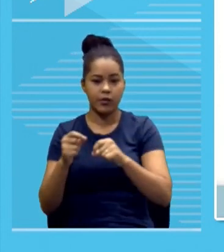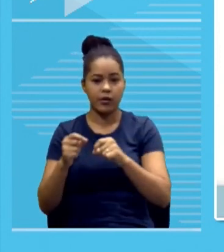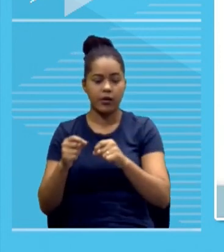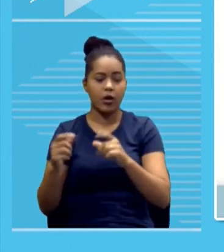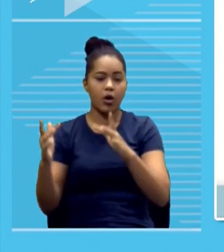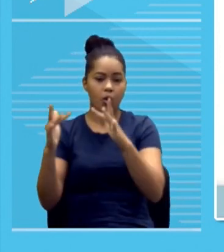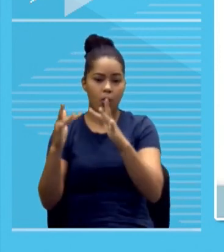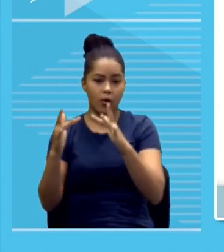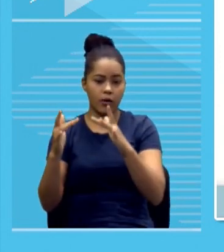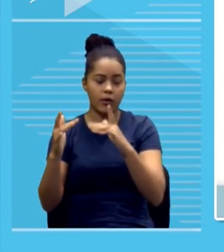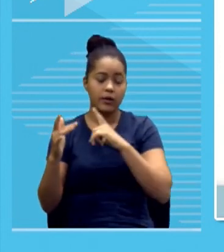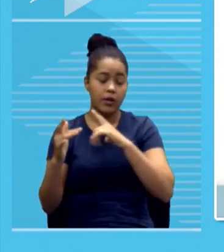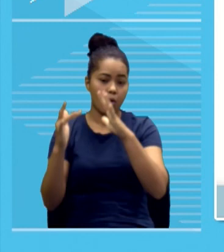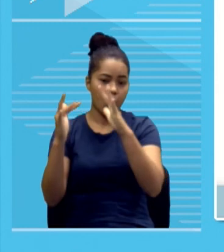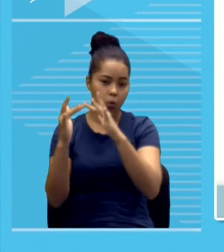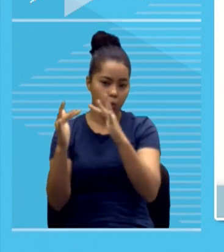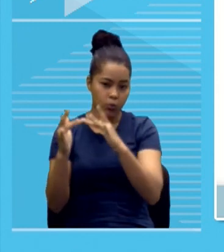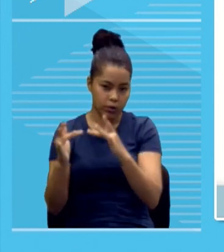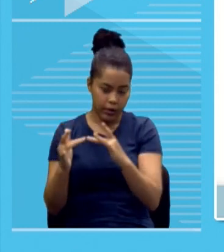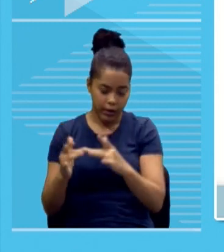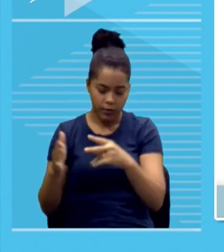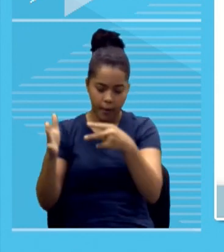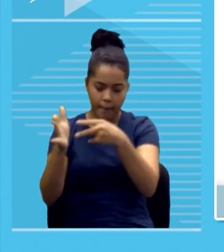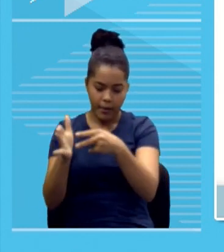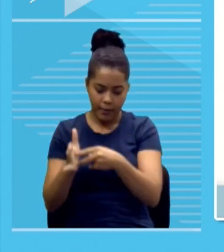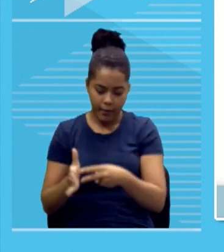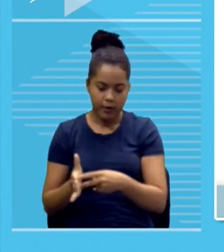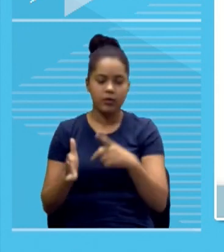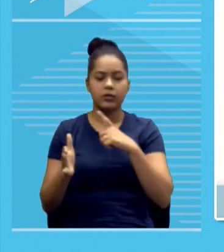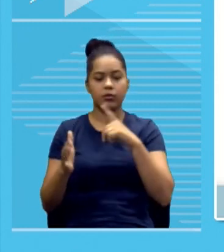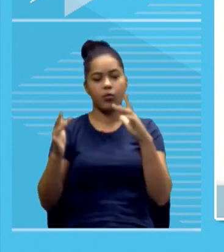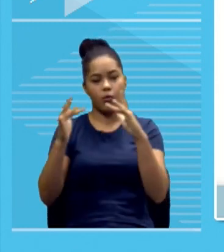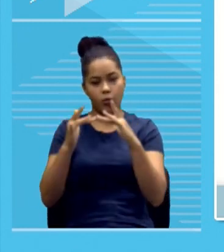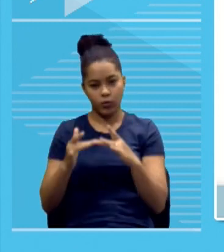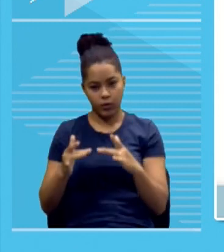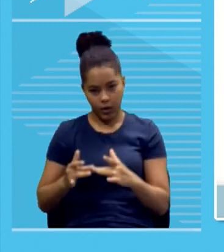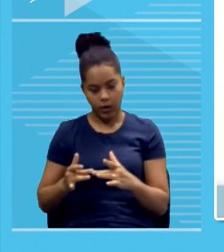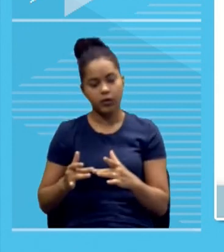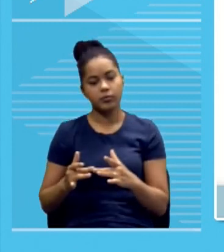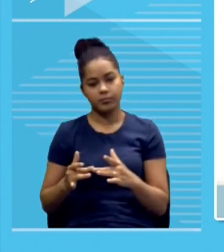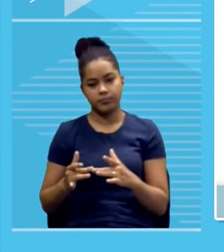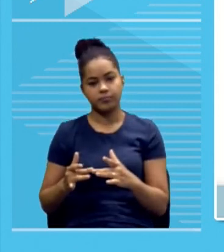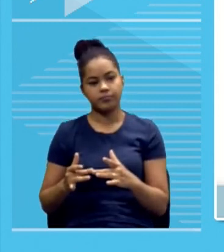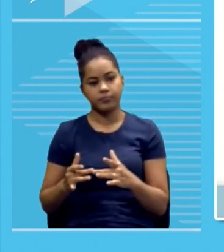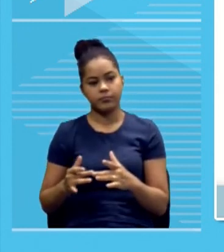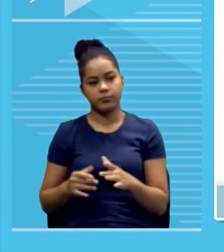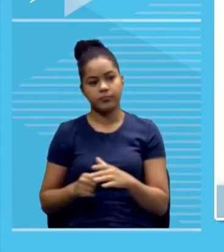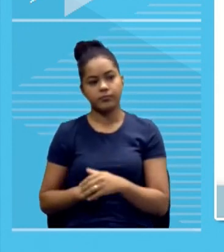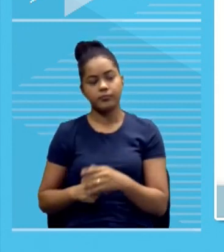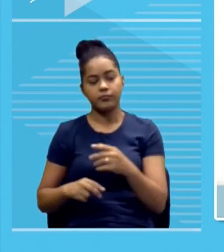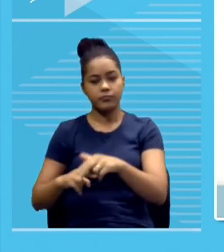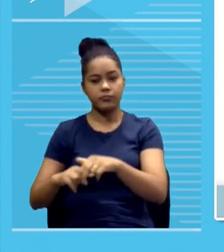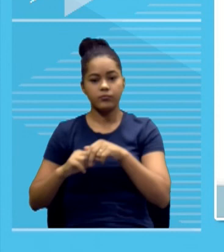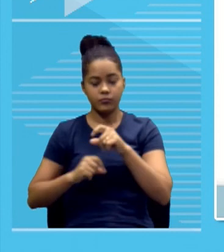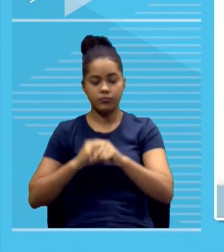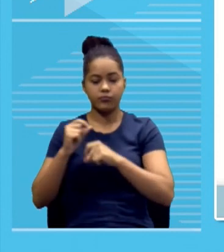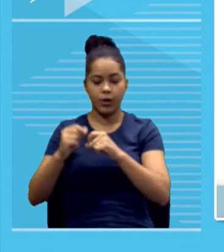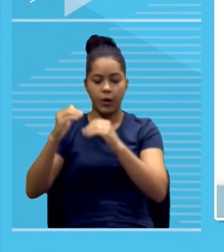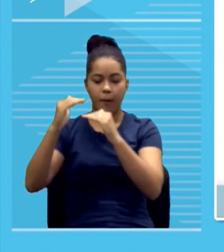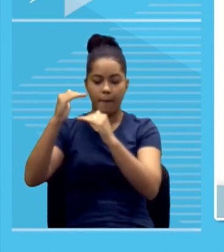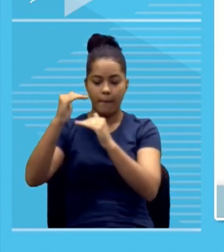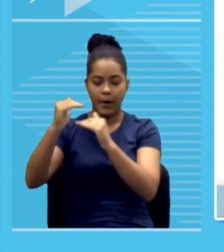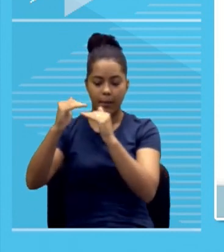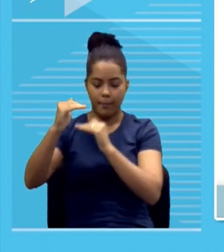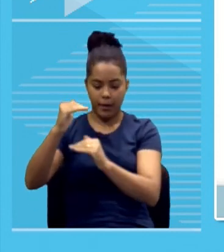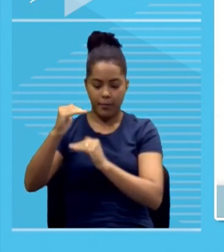tomadas, tá bom? Esse interruptor liga todas essas tomadas. Por quê? Porque está todo mundo em paralelo. Então, está todo mundo obedecendo a uma voltagem